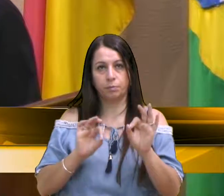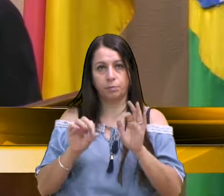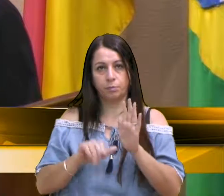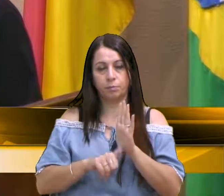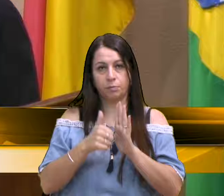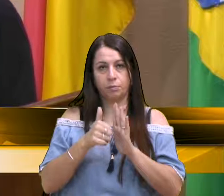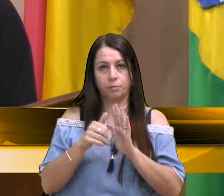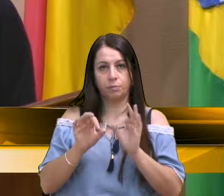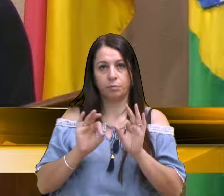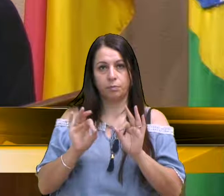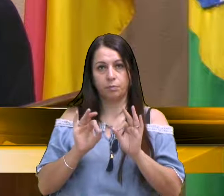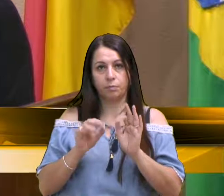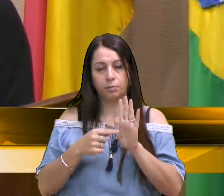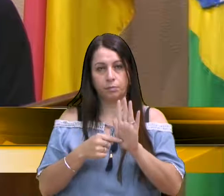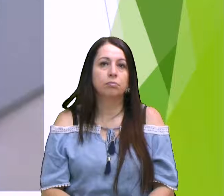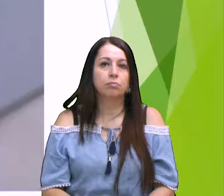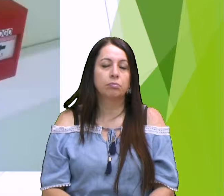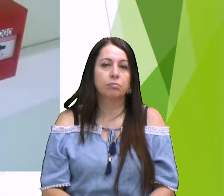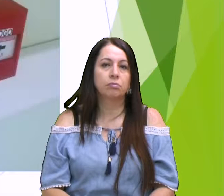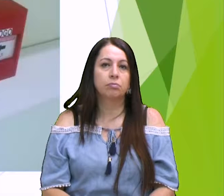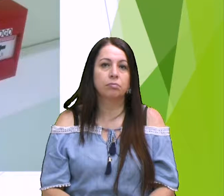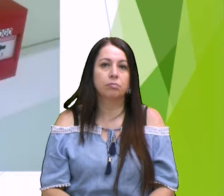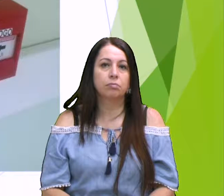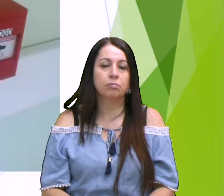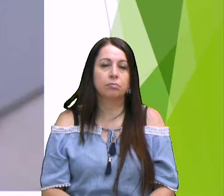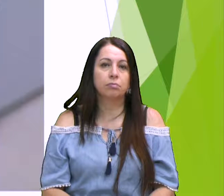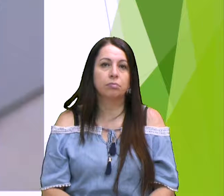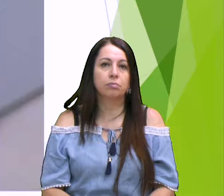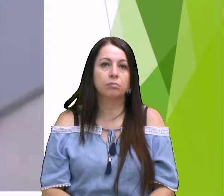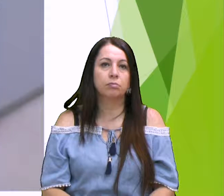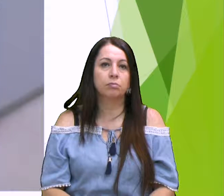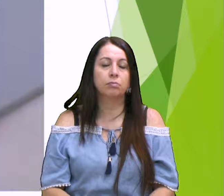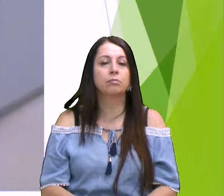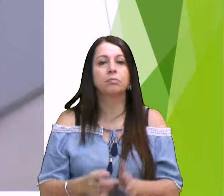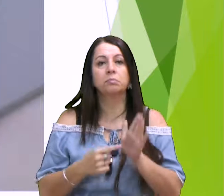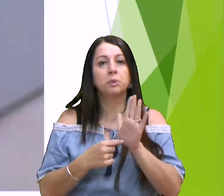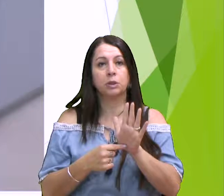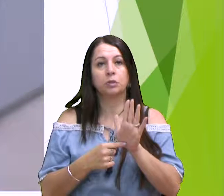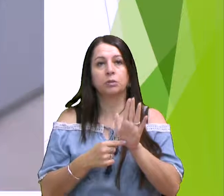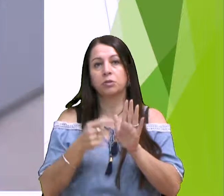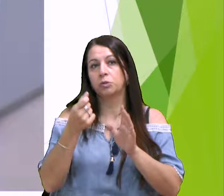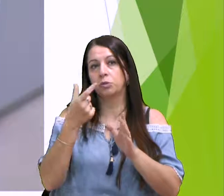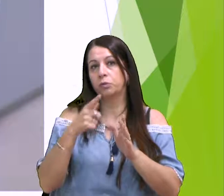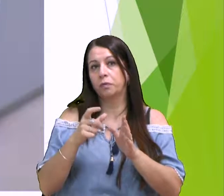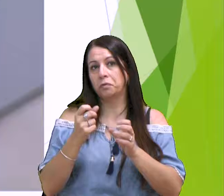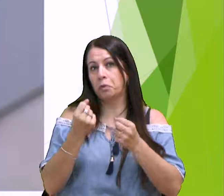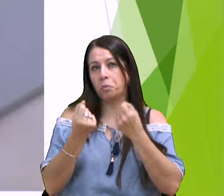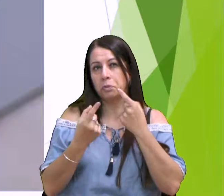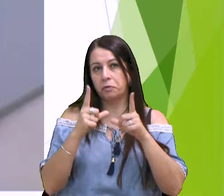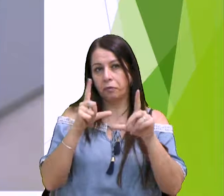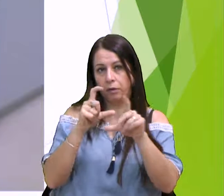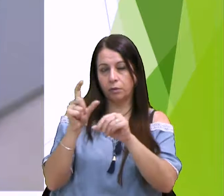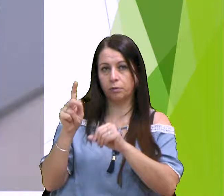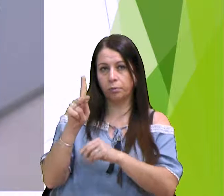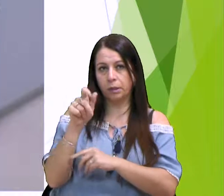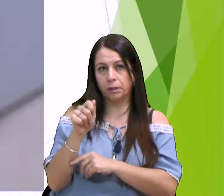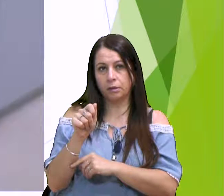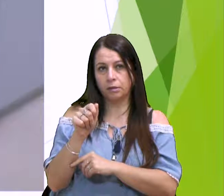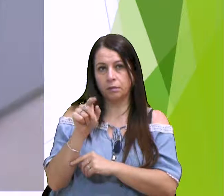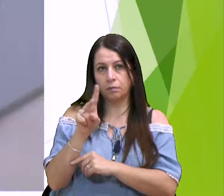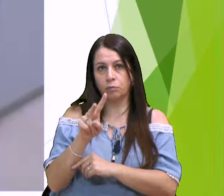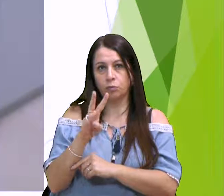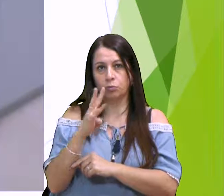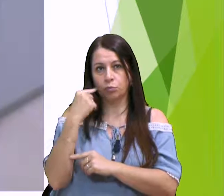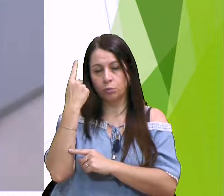pronto atendimento 24 horas. A gente trouxe, eu trouxe novamente algumas imagens do PA 24 horas